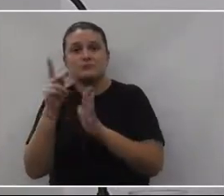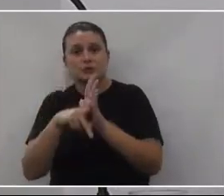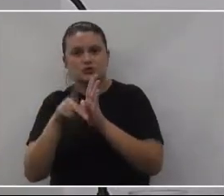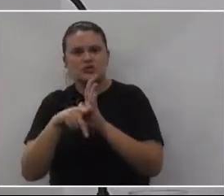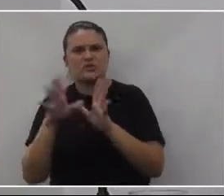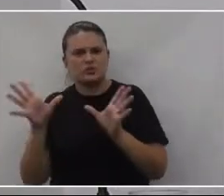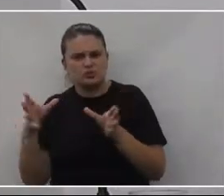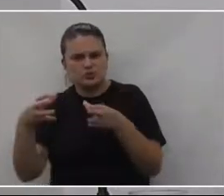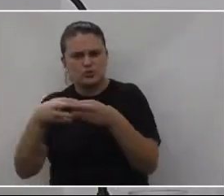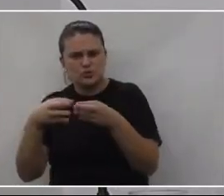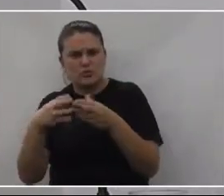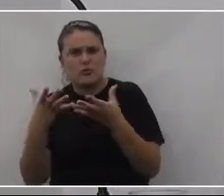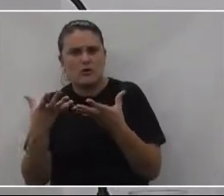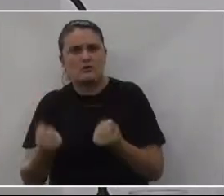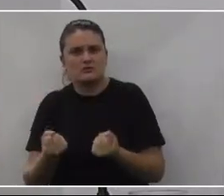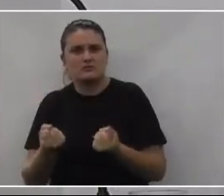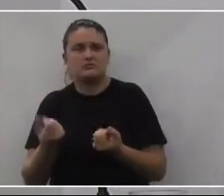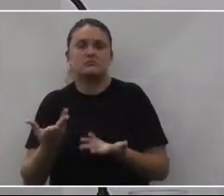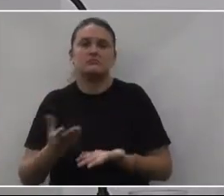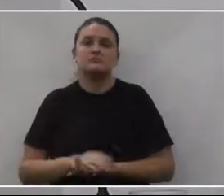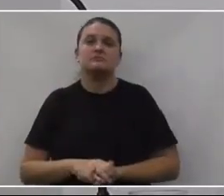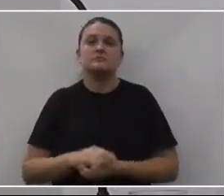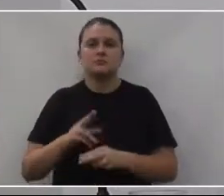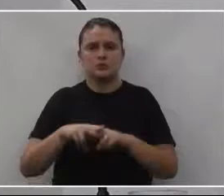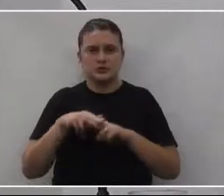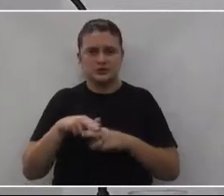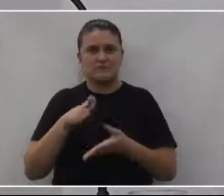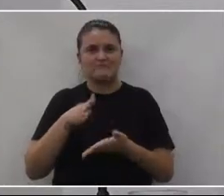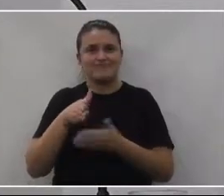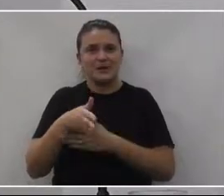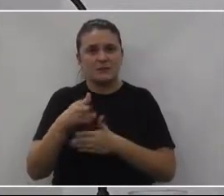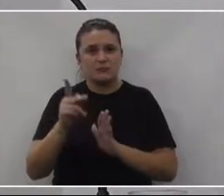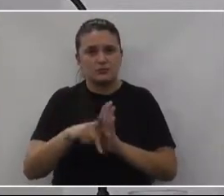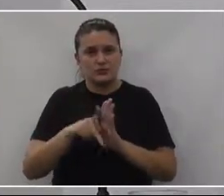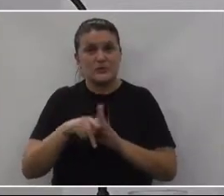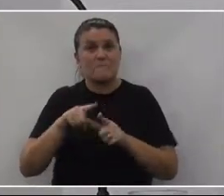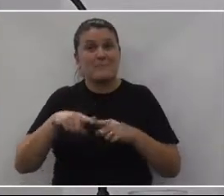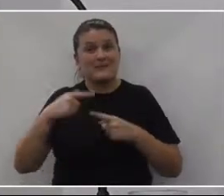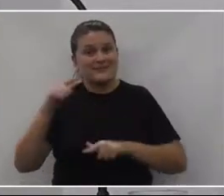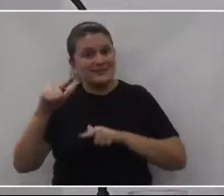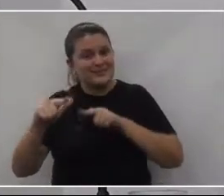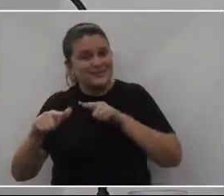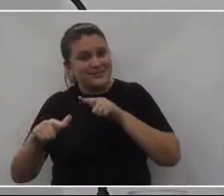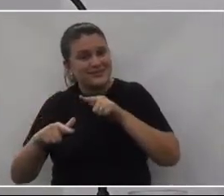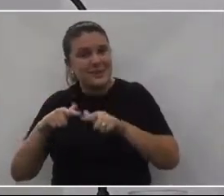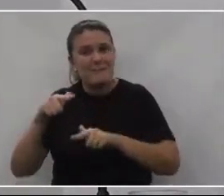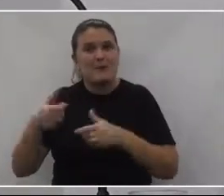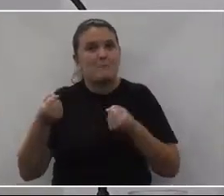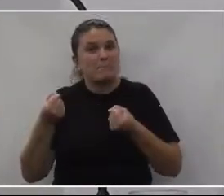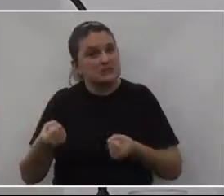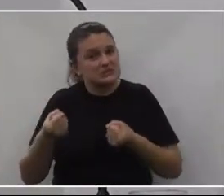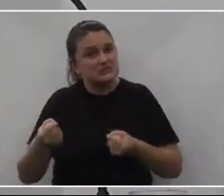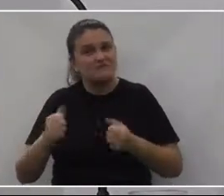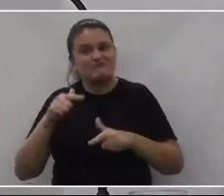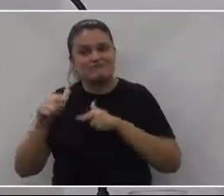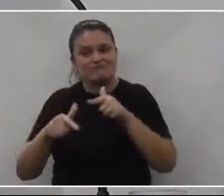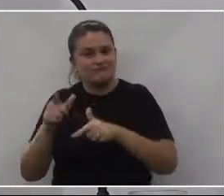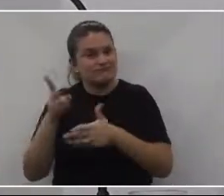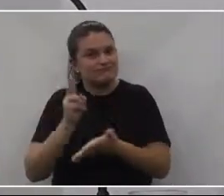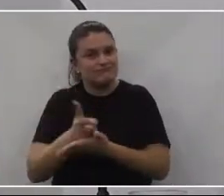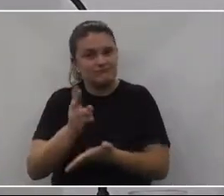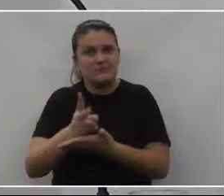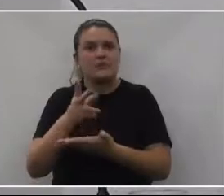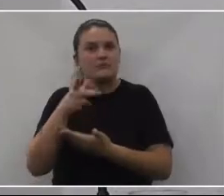da Comissão de Justiça e Legislação. Por isso, da entrada. Mas esse trabalho ainda é um caminho que será trilhado, com certeza,